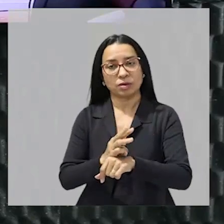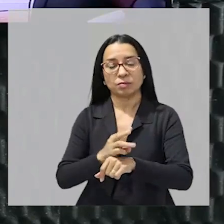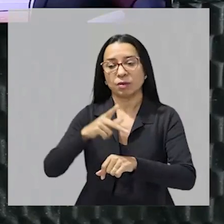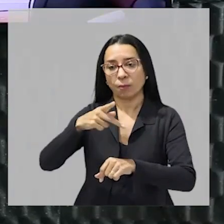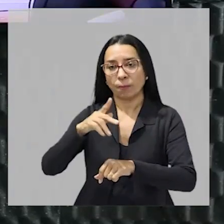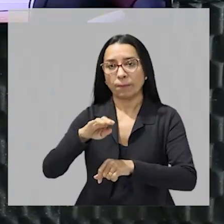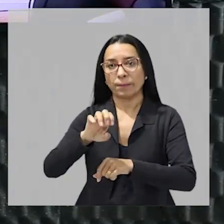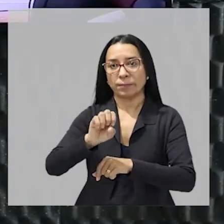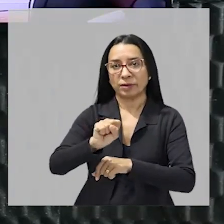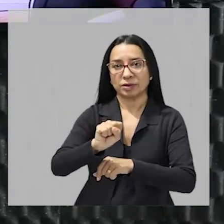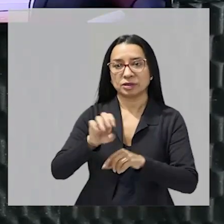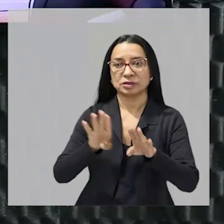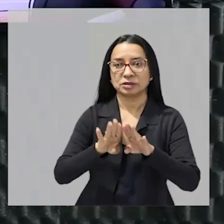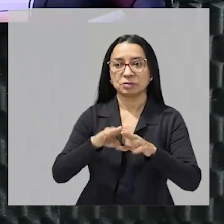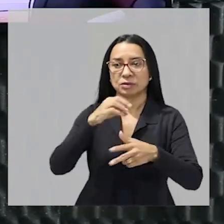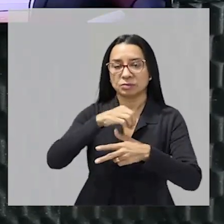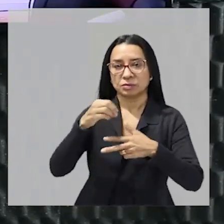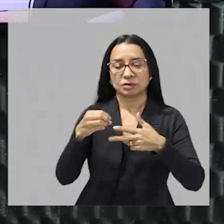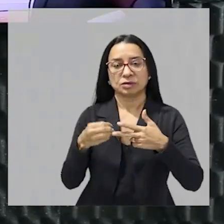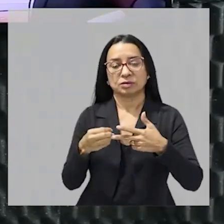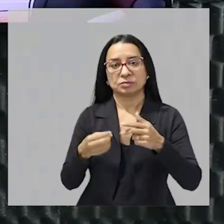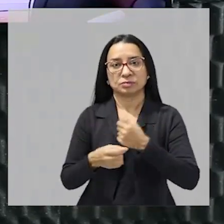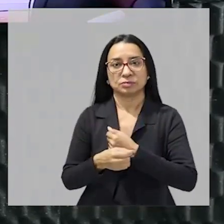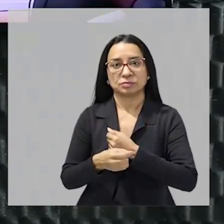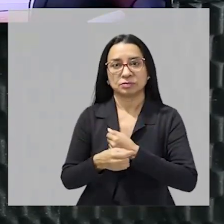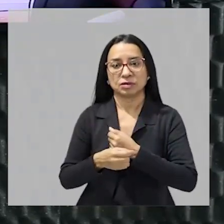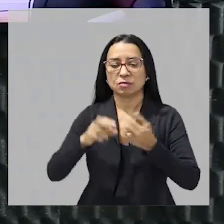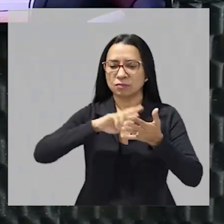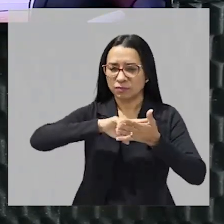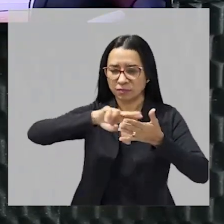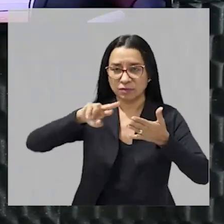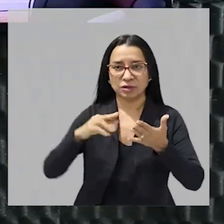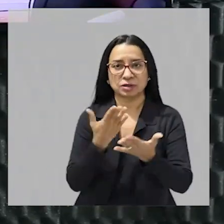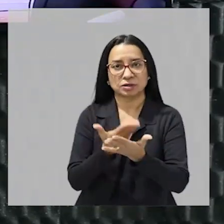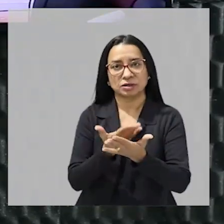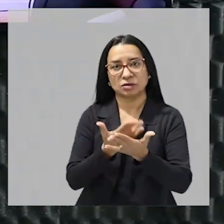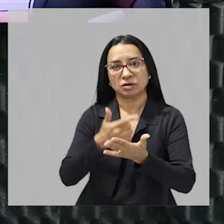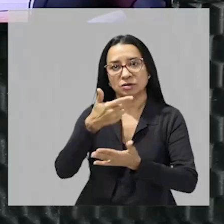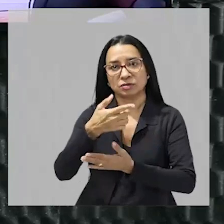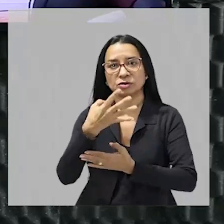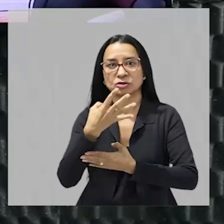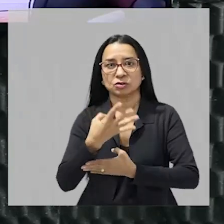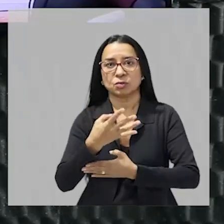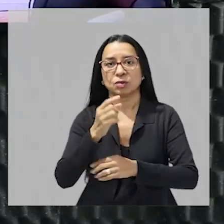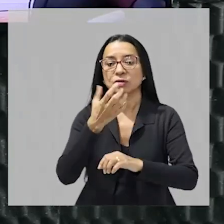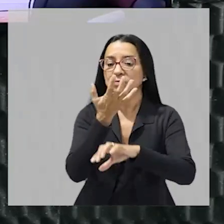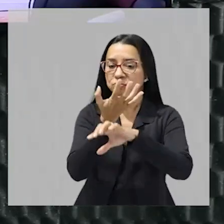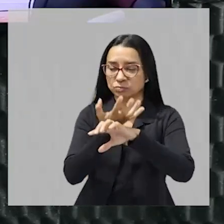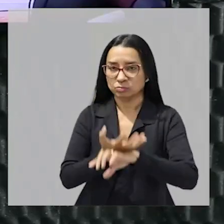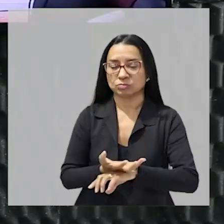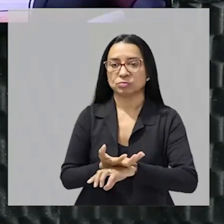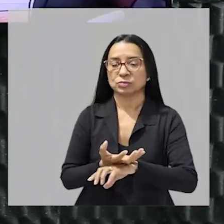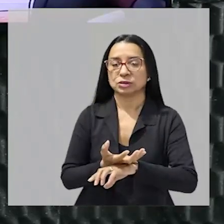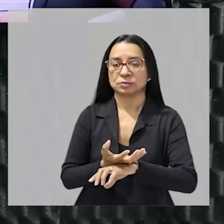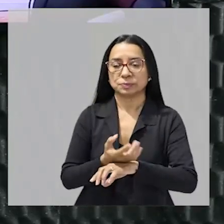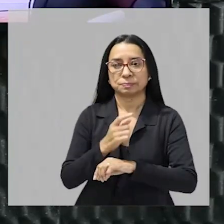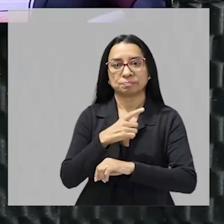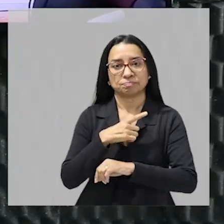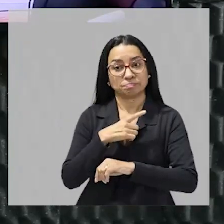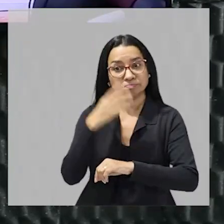Enem, o Exame Nacional do Ensino Médio. Galera, uma série de aulas, 24 aulas por disciplina, só para tu ter noção,